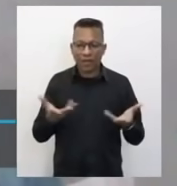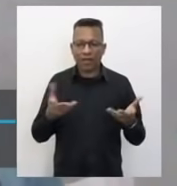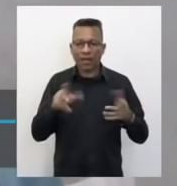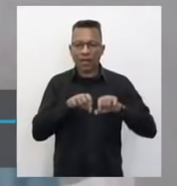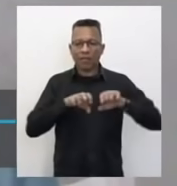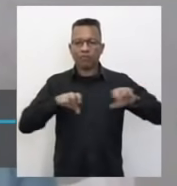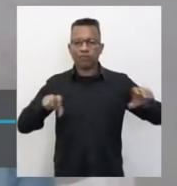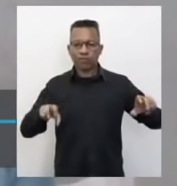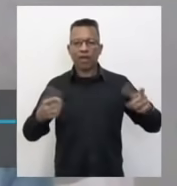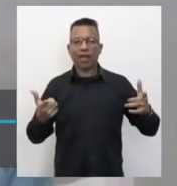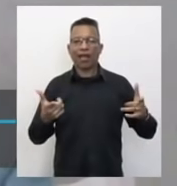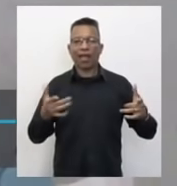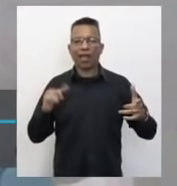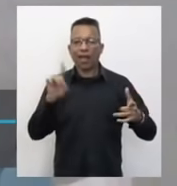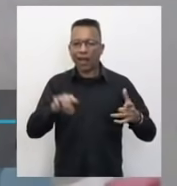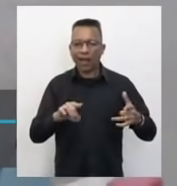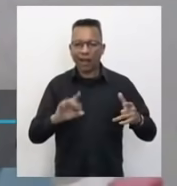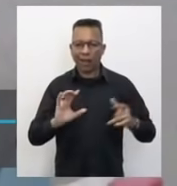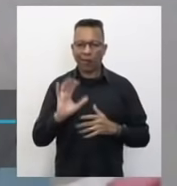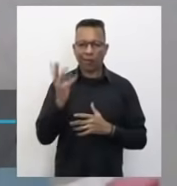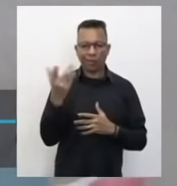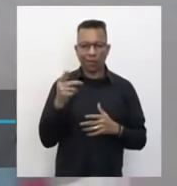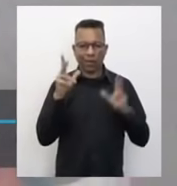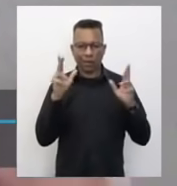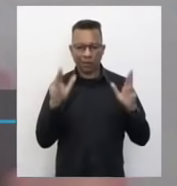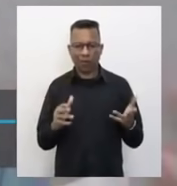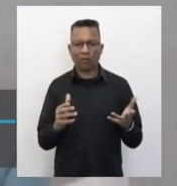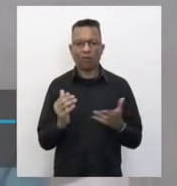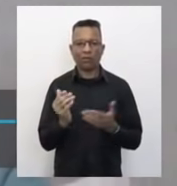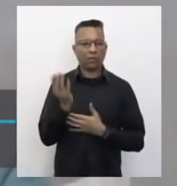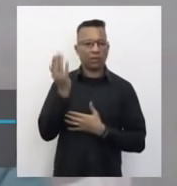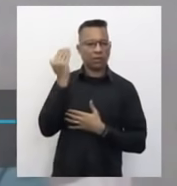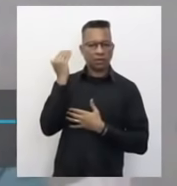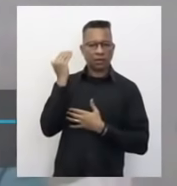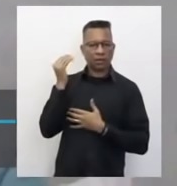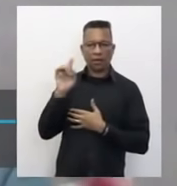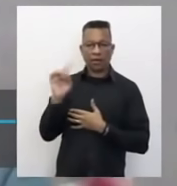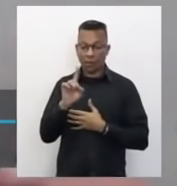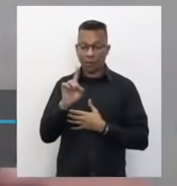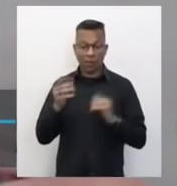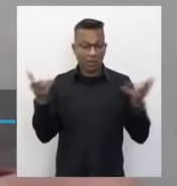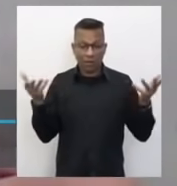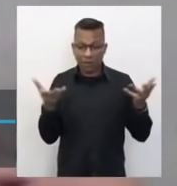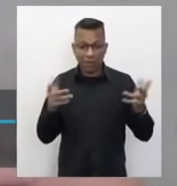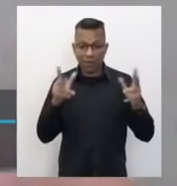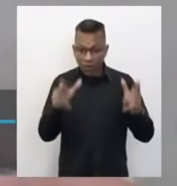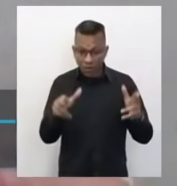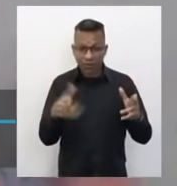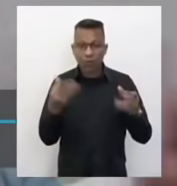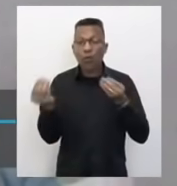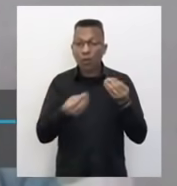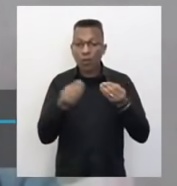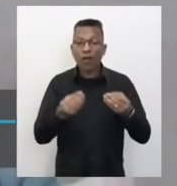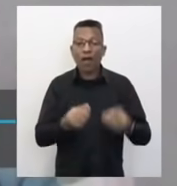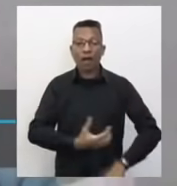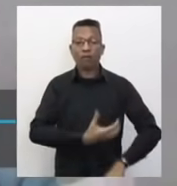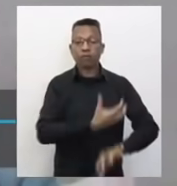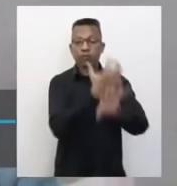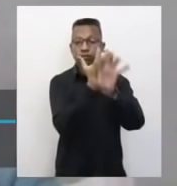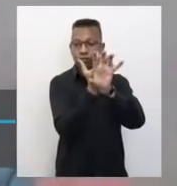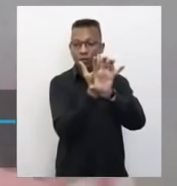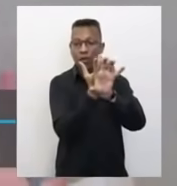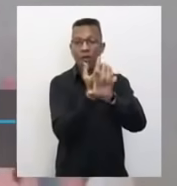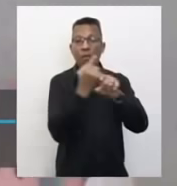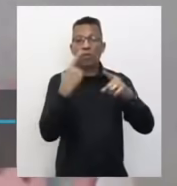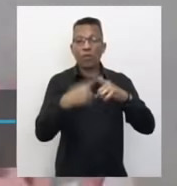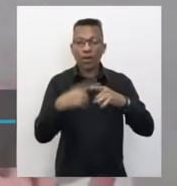hoje, ela não poderia acontecer de outra forma que não fosse assim por transmissão, porque as